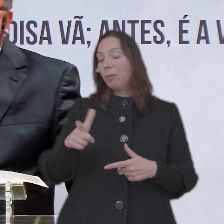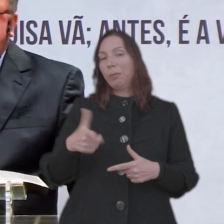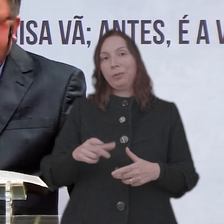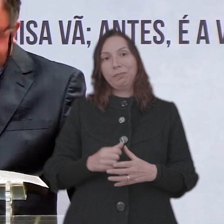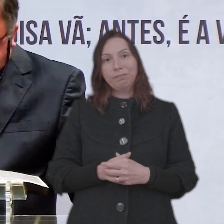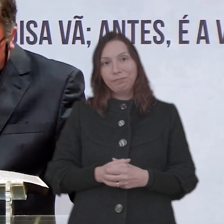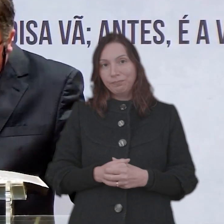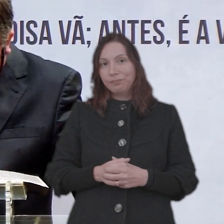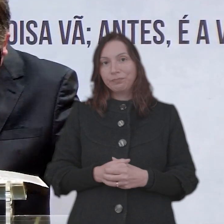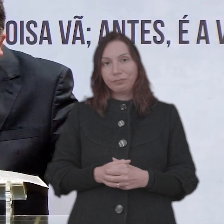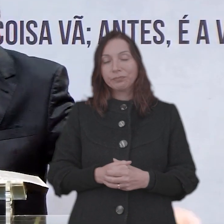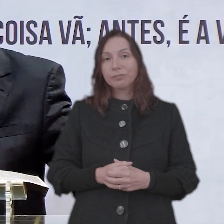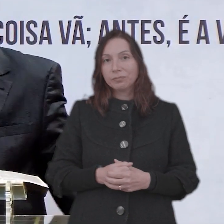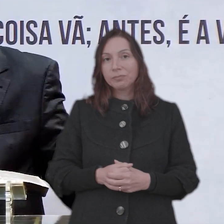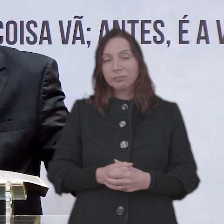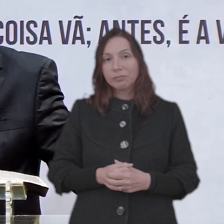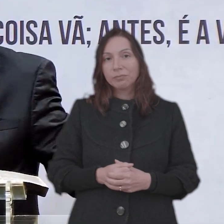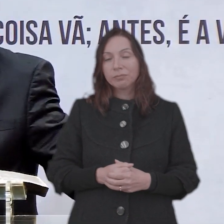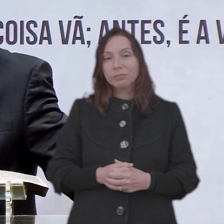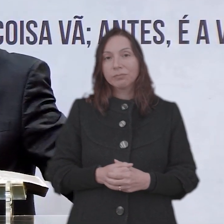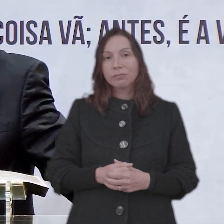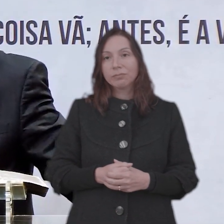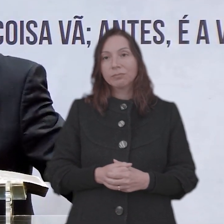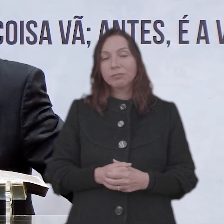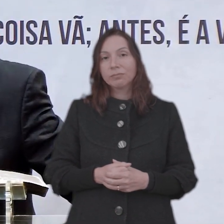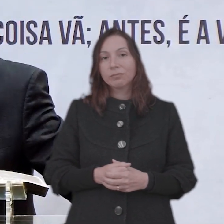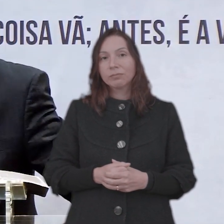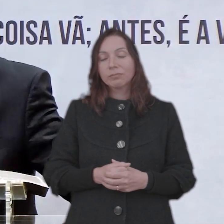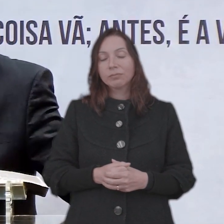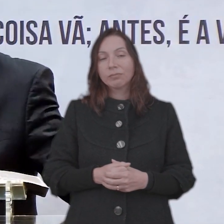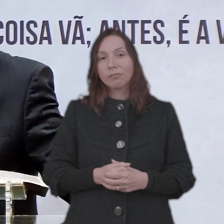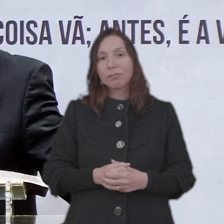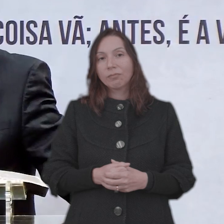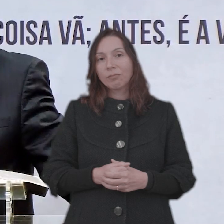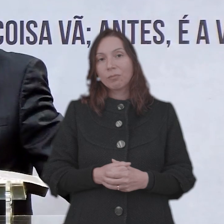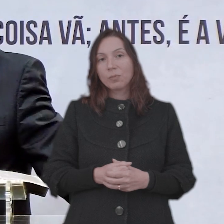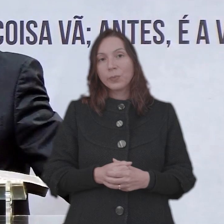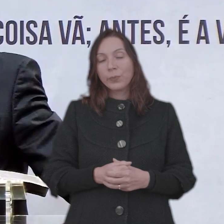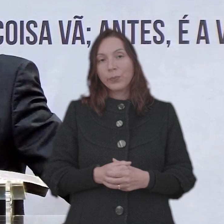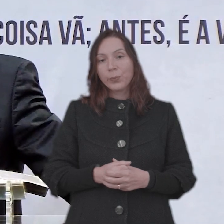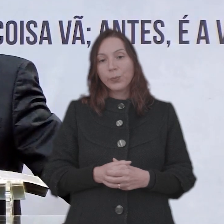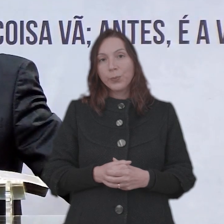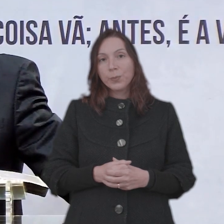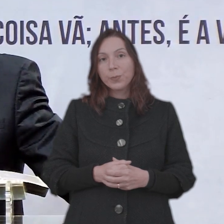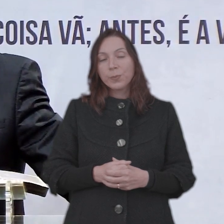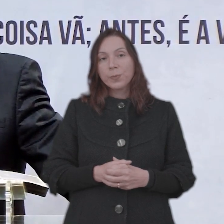Você se lembra de que também na Bíblia